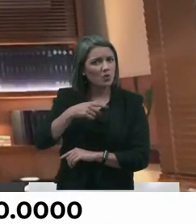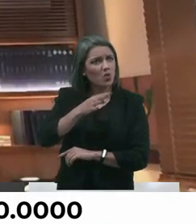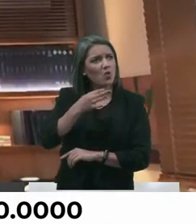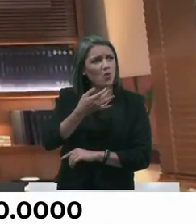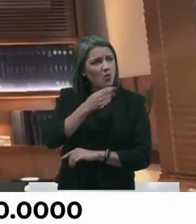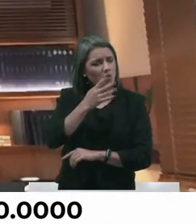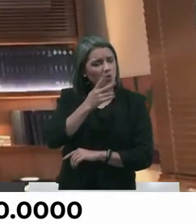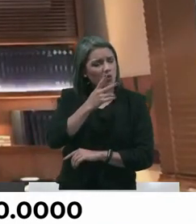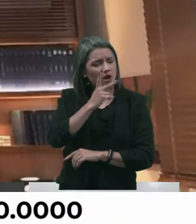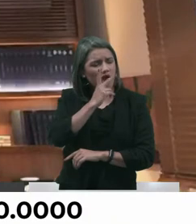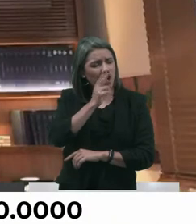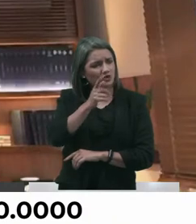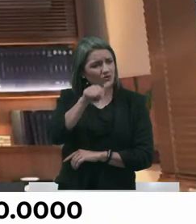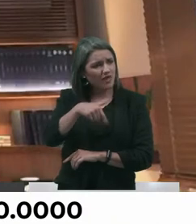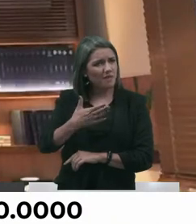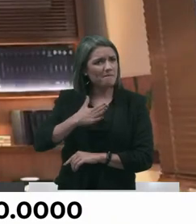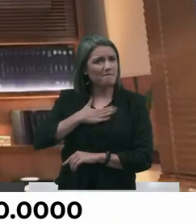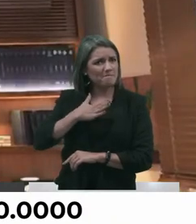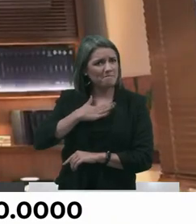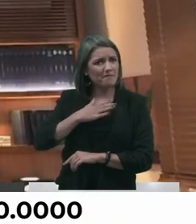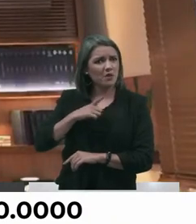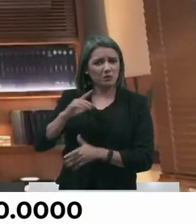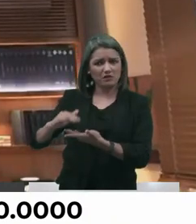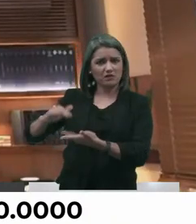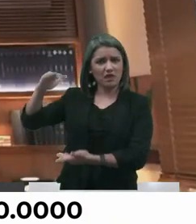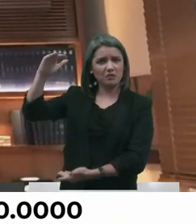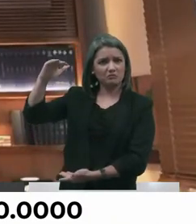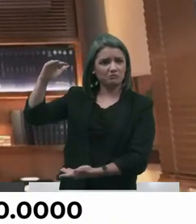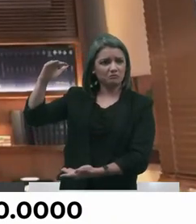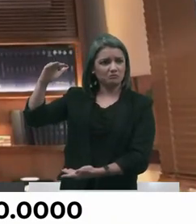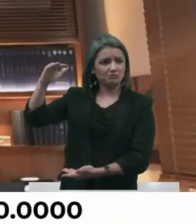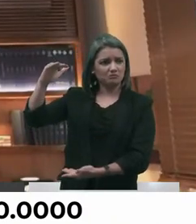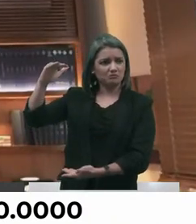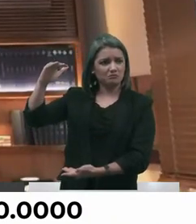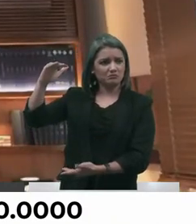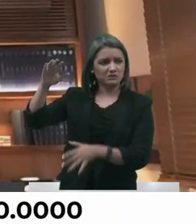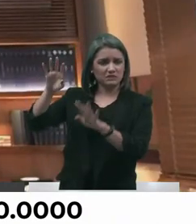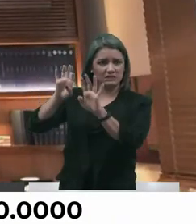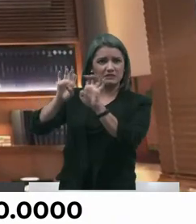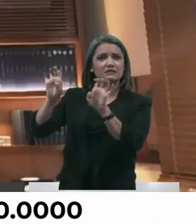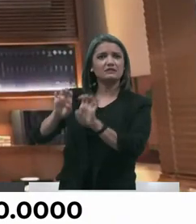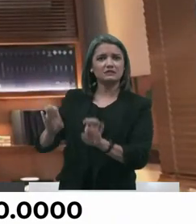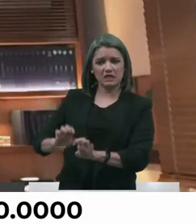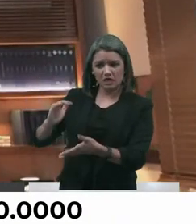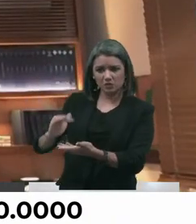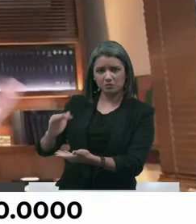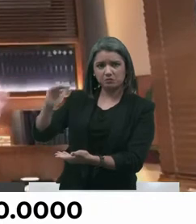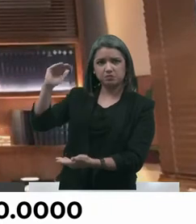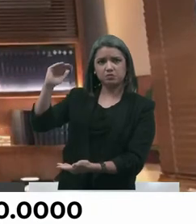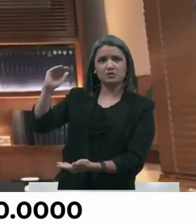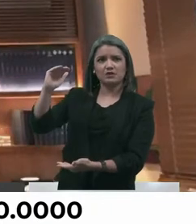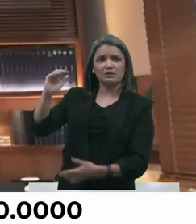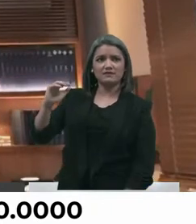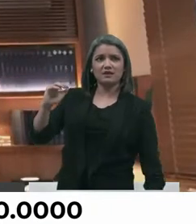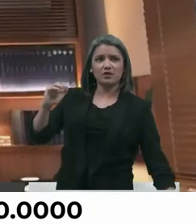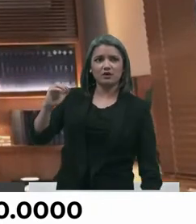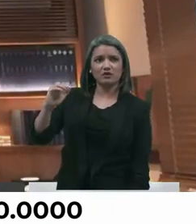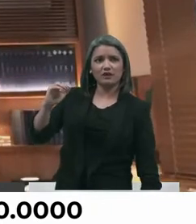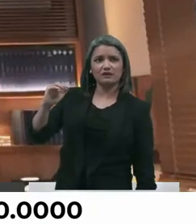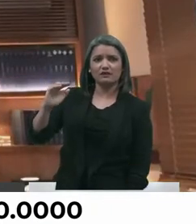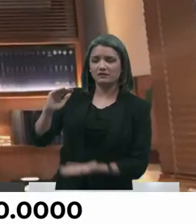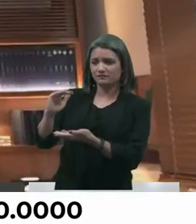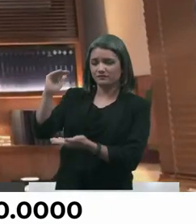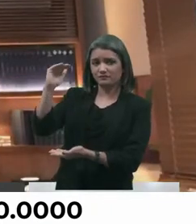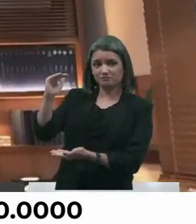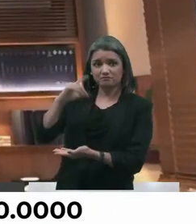sua propriedade, uma estatueta de latão de valor irrisório, estaria exposta ainda lá na comarca de Búzios,